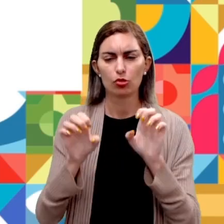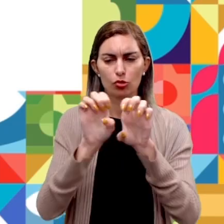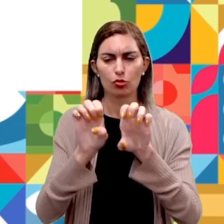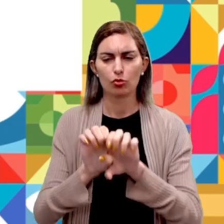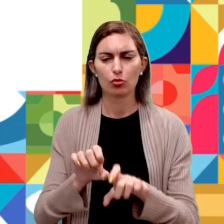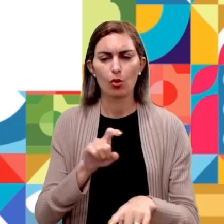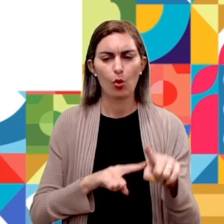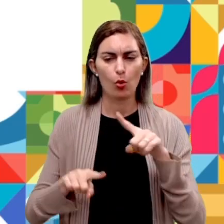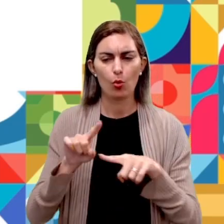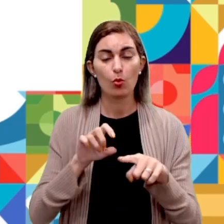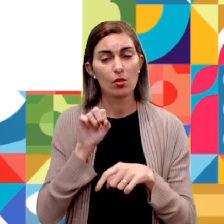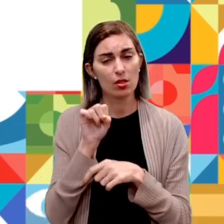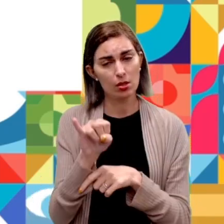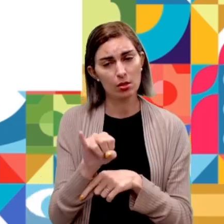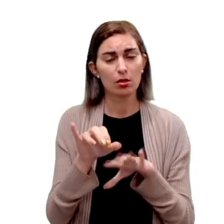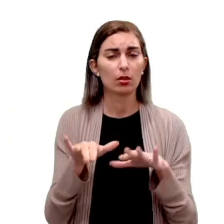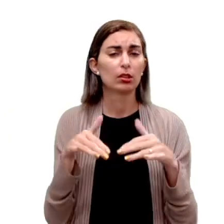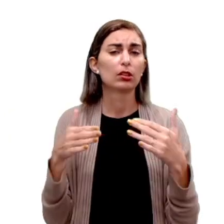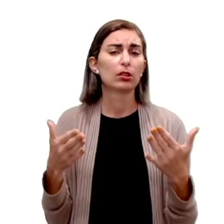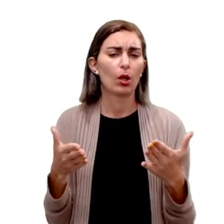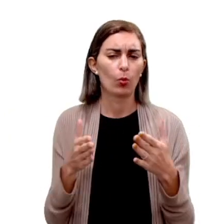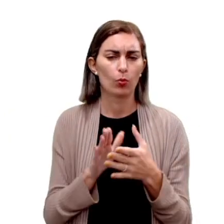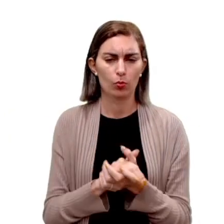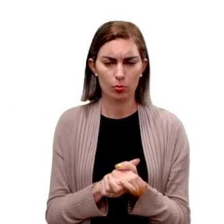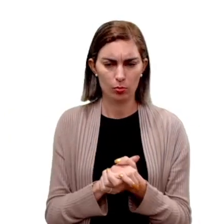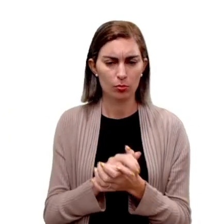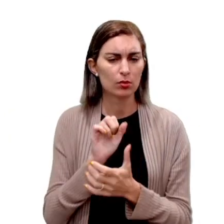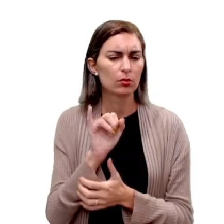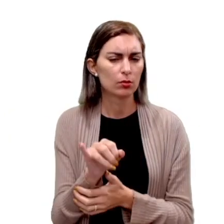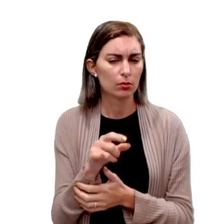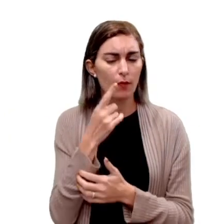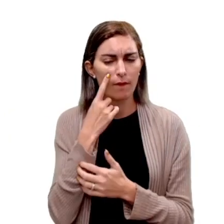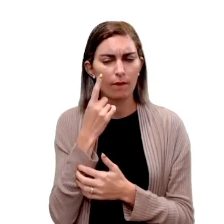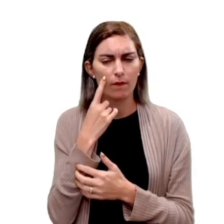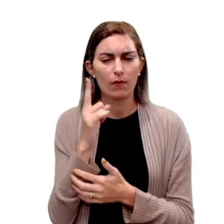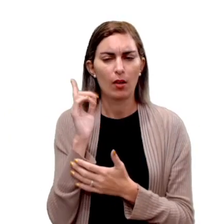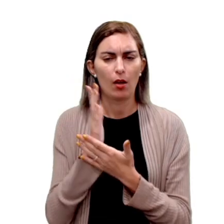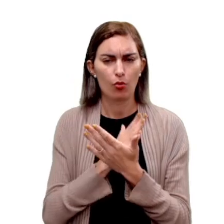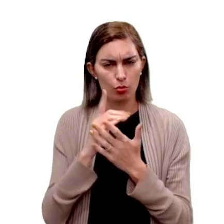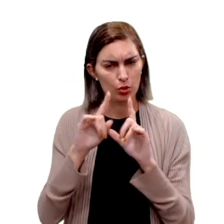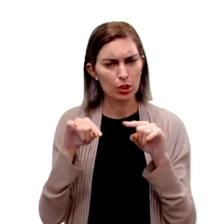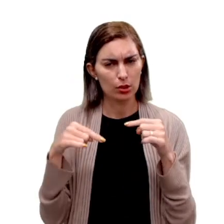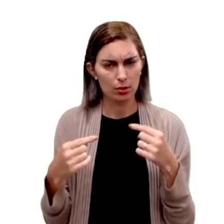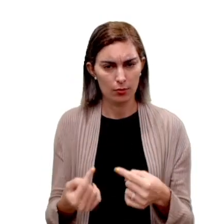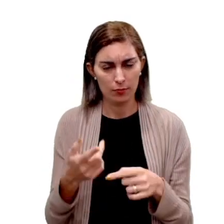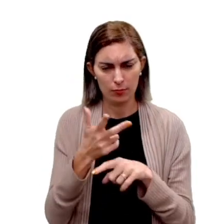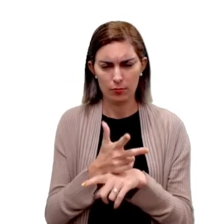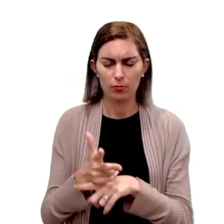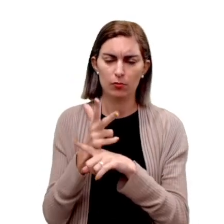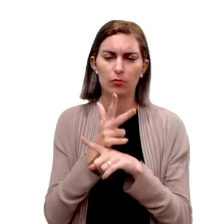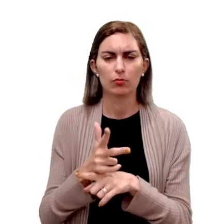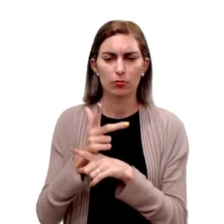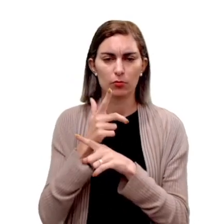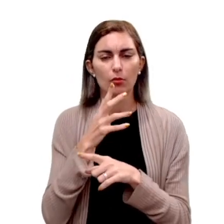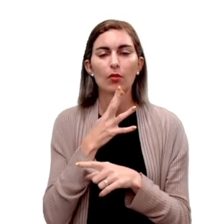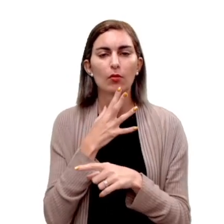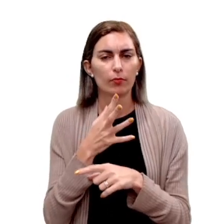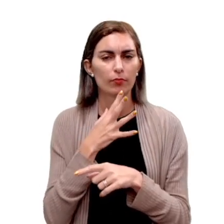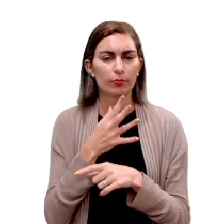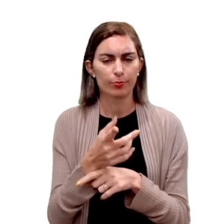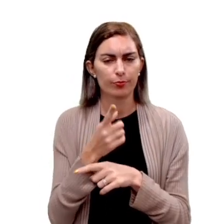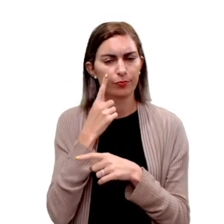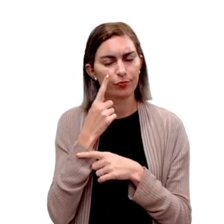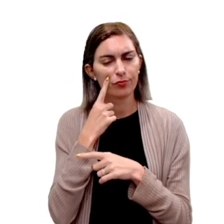Estruturas de controle se então. Nós vamos ter alguns desafios nessa videoaula. E